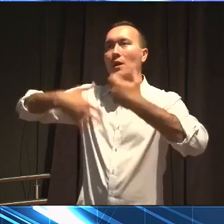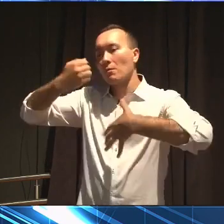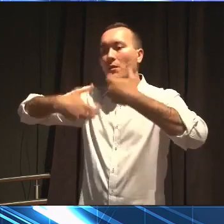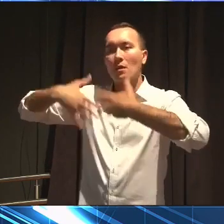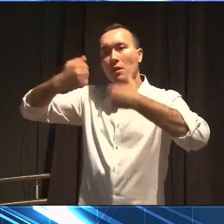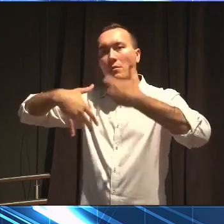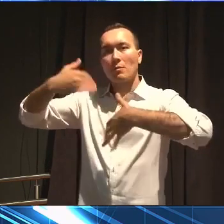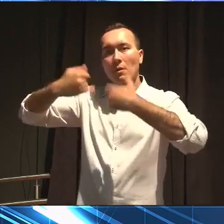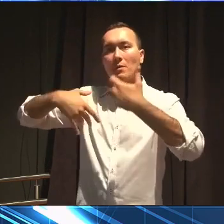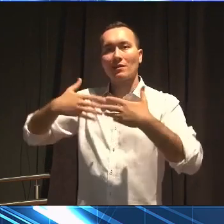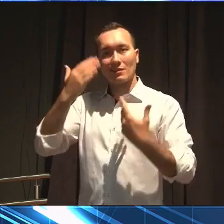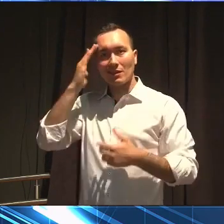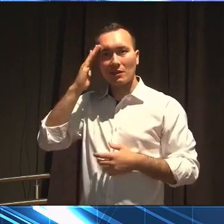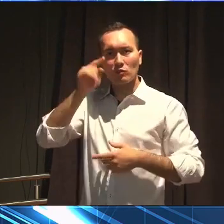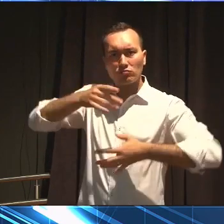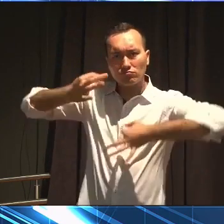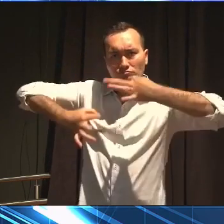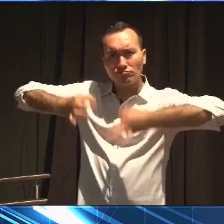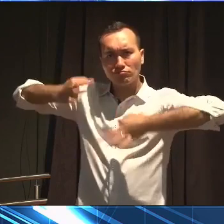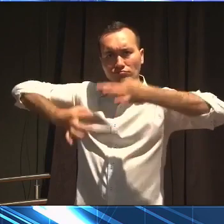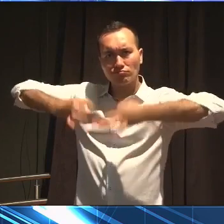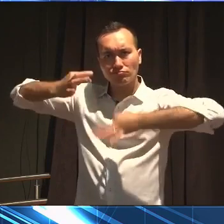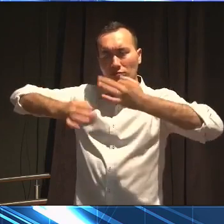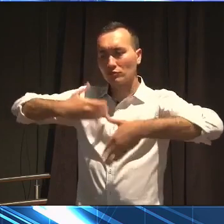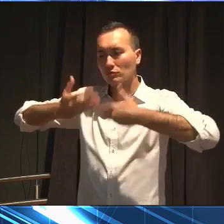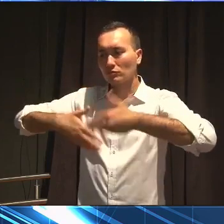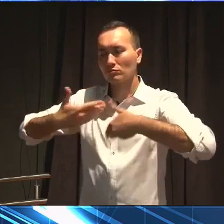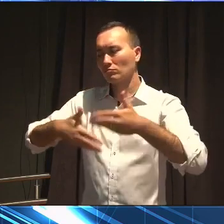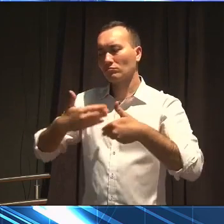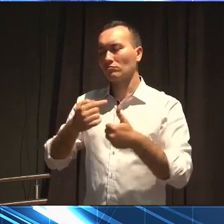julgamento faz entender que não vai dar certo.